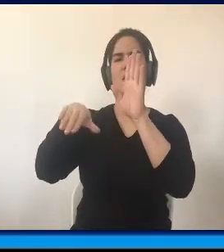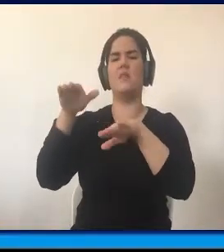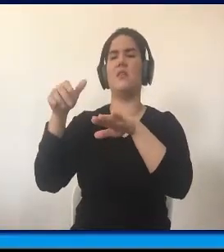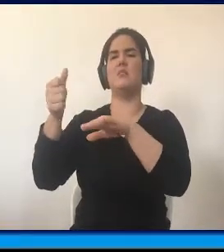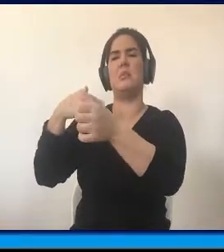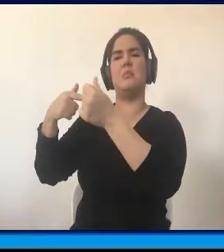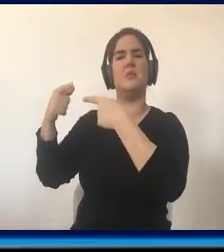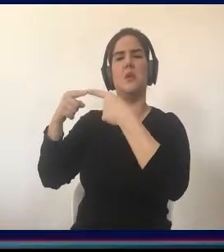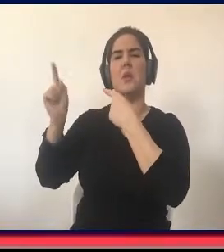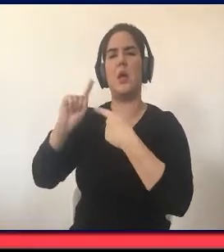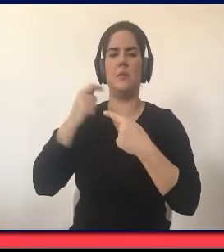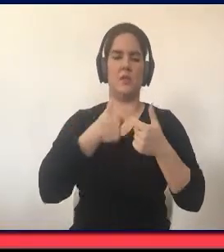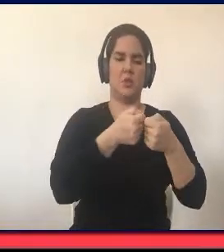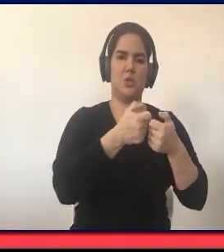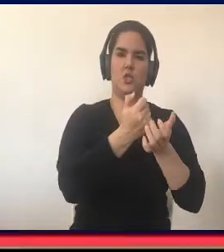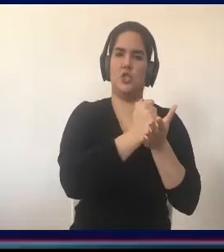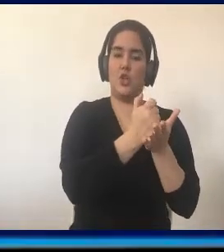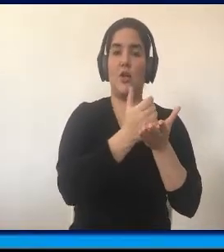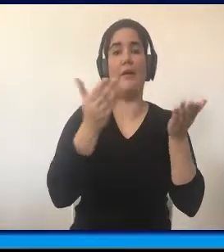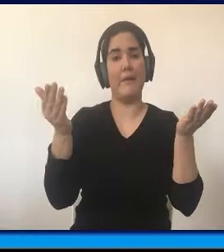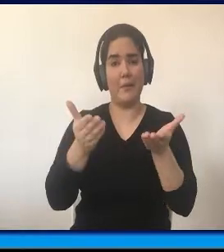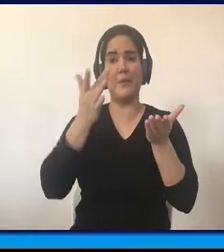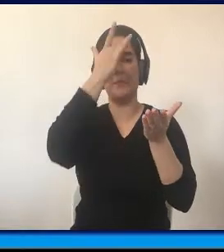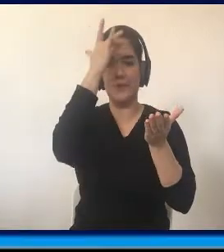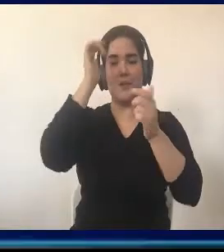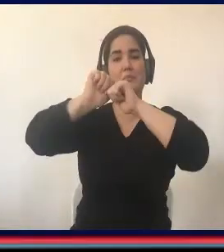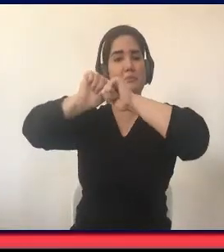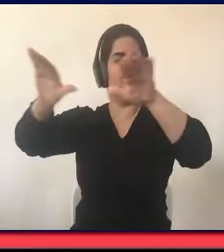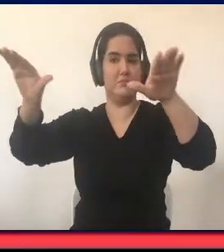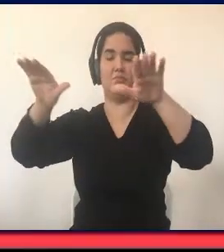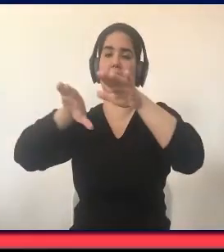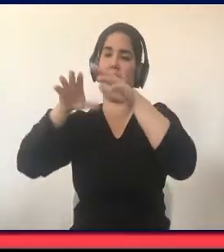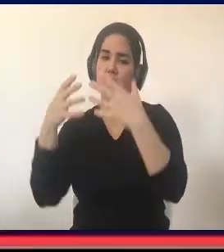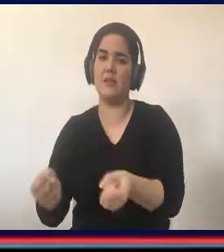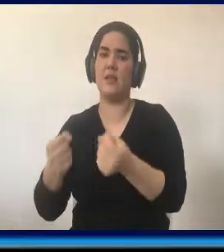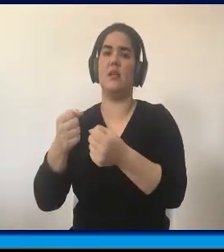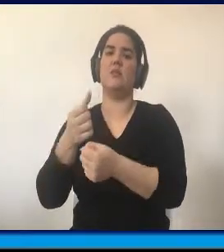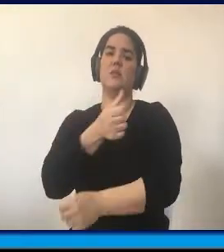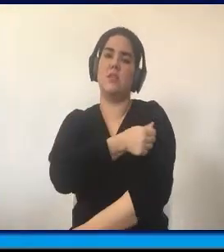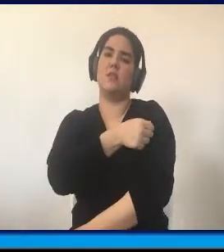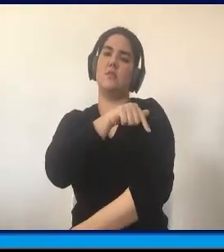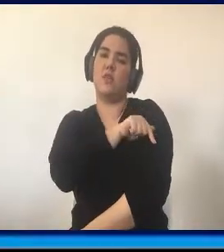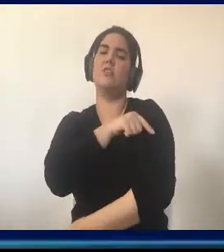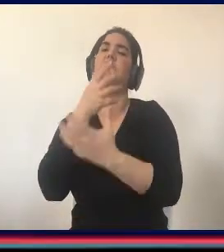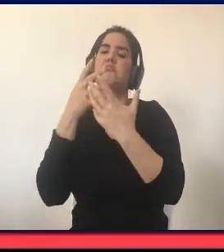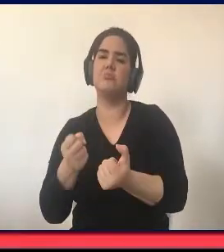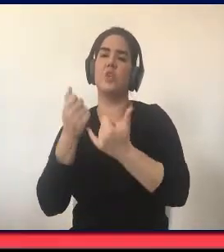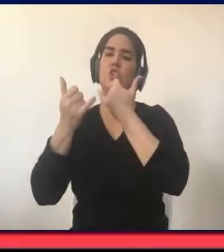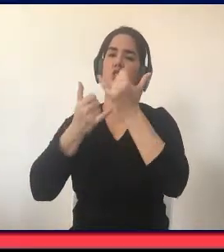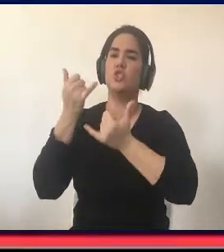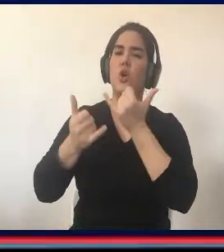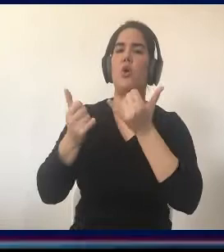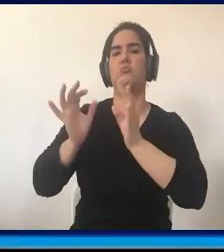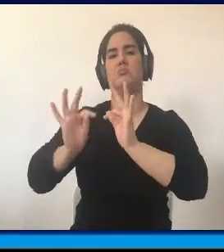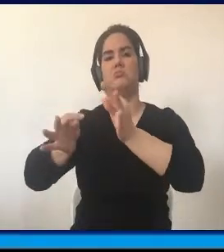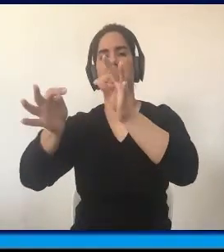que hoje é da BNCC para o 6º e 7º ano, que entra ali nos jogos e brincadeiras as tecnologias. Então, tem ali